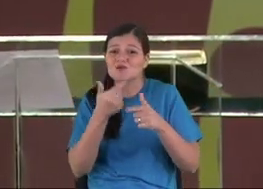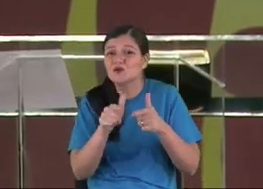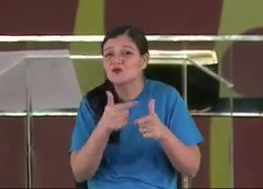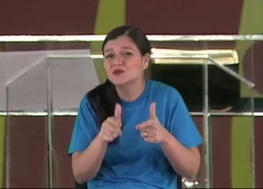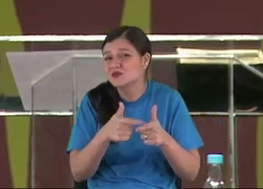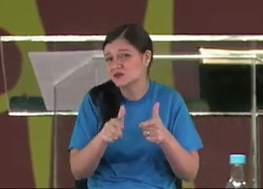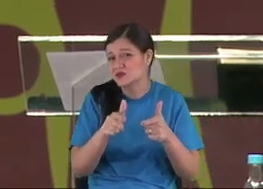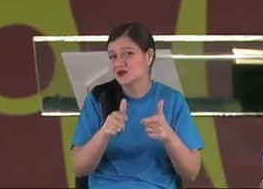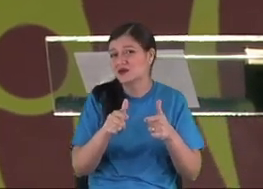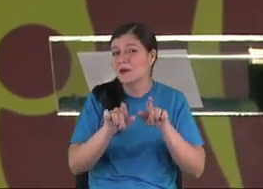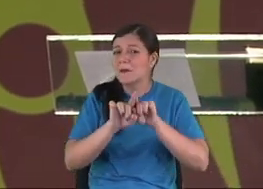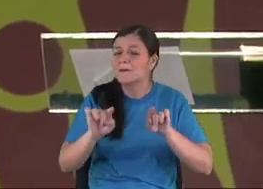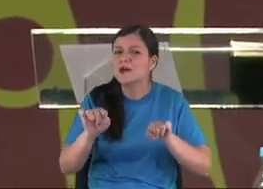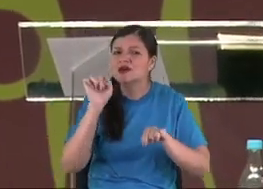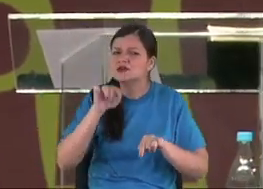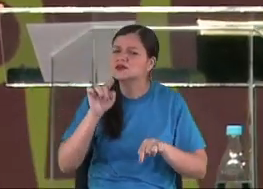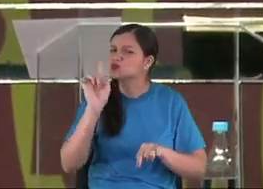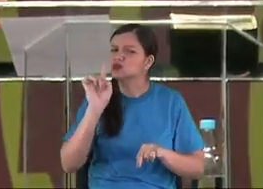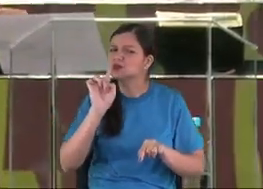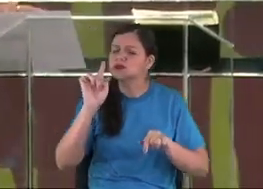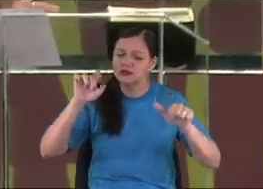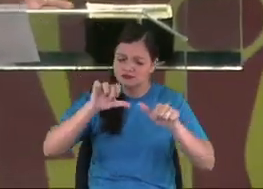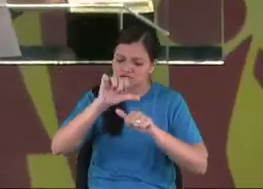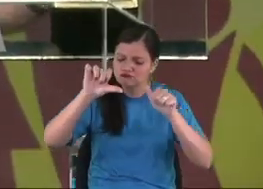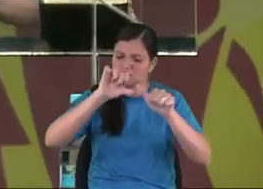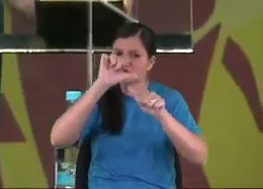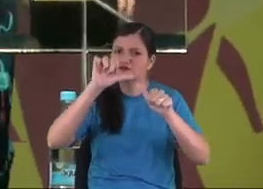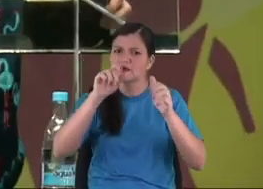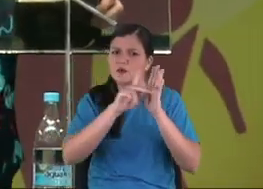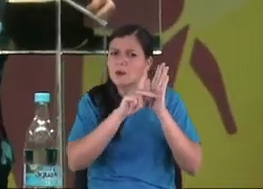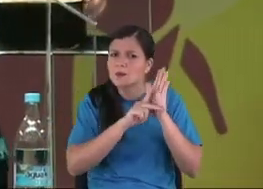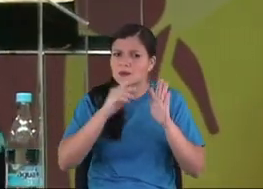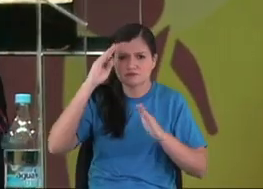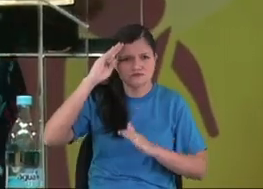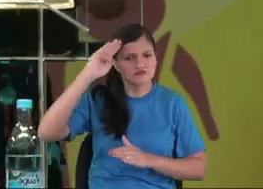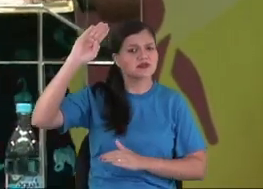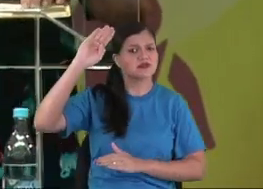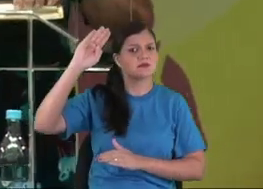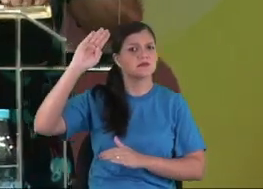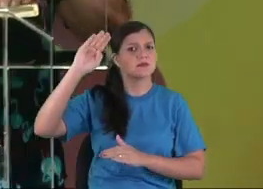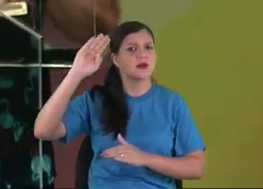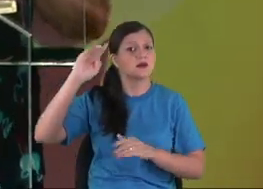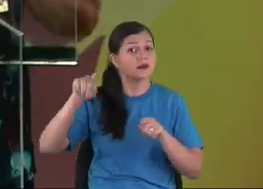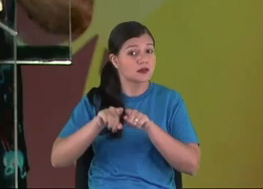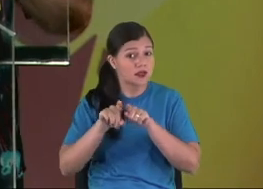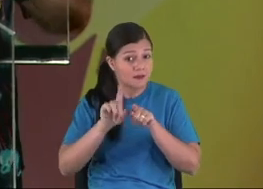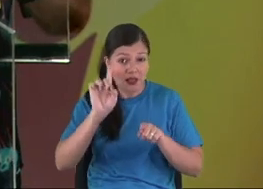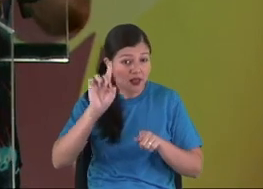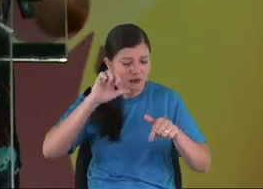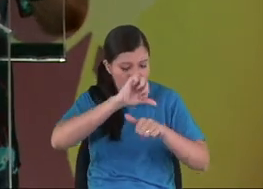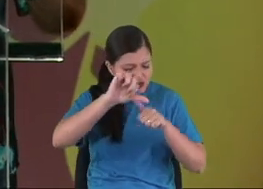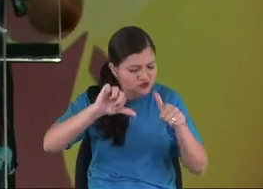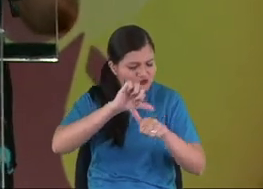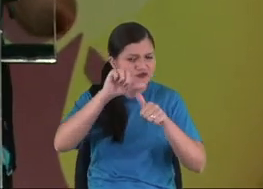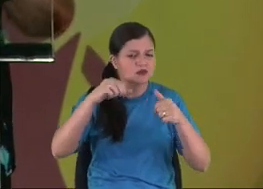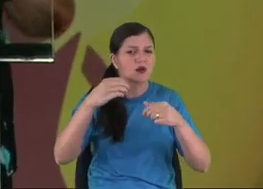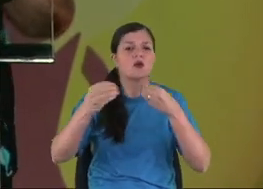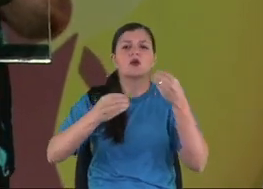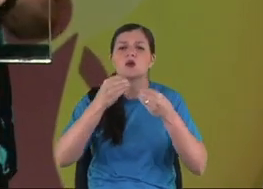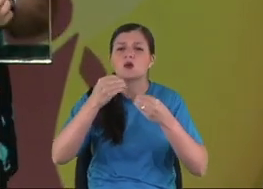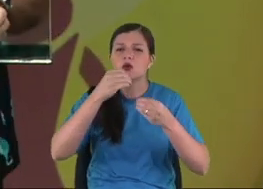Mas isso não muda o plano original e não muda o como as coisas devem ser